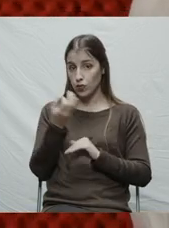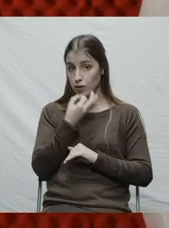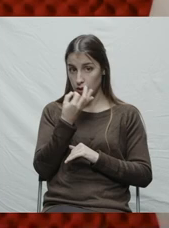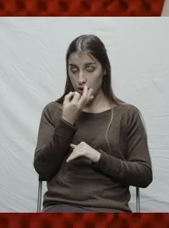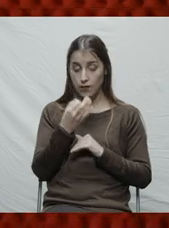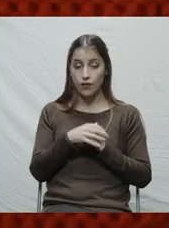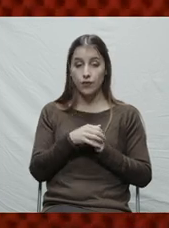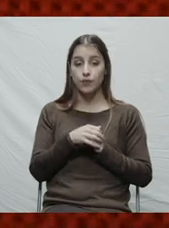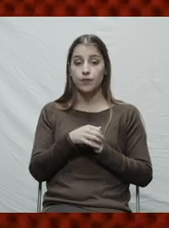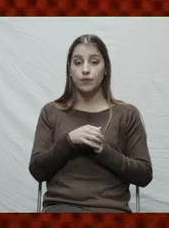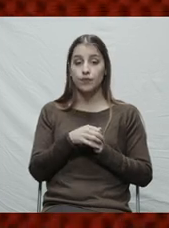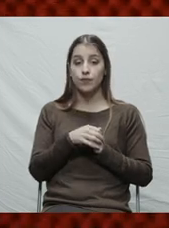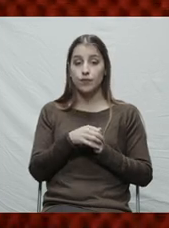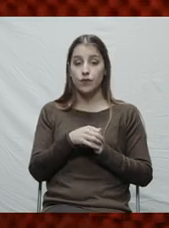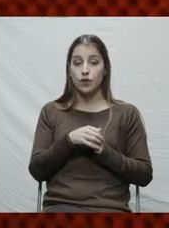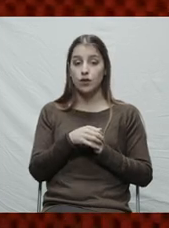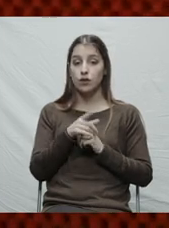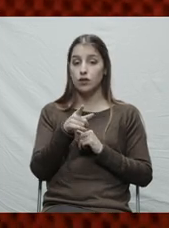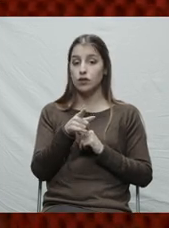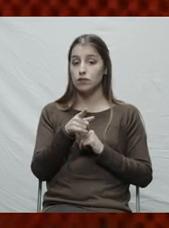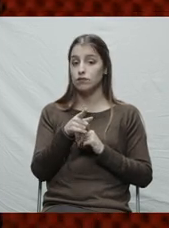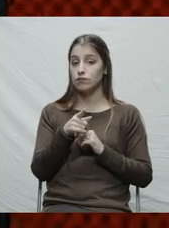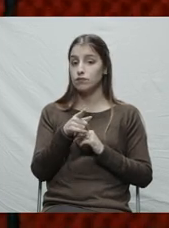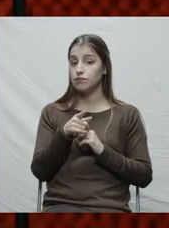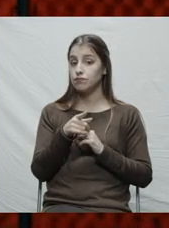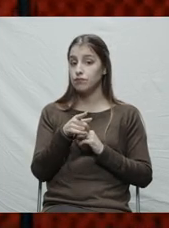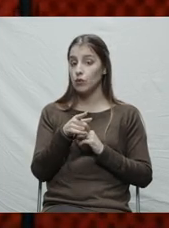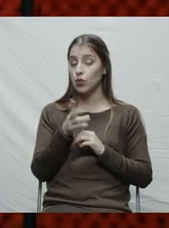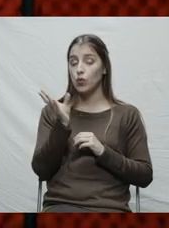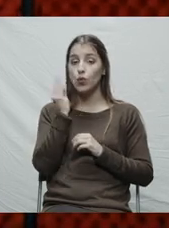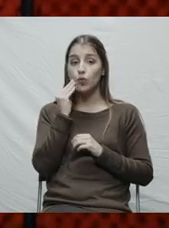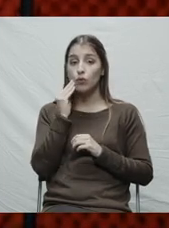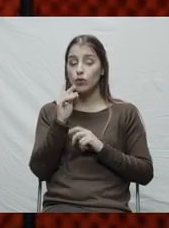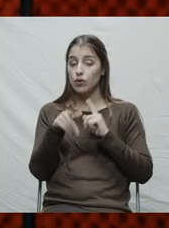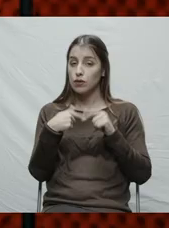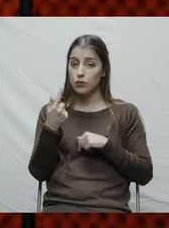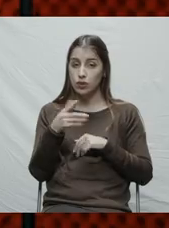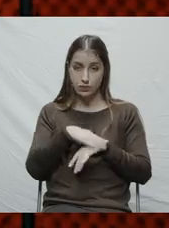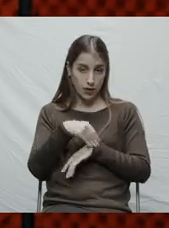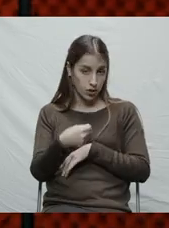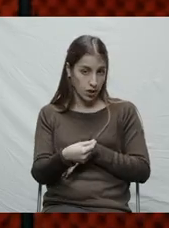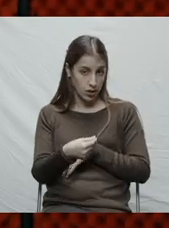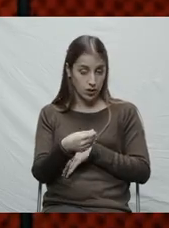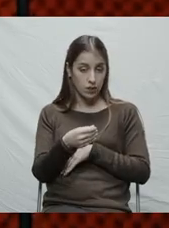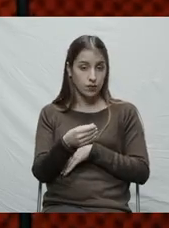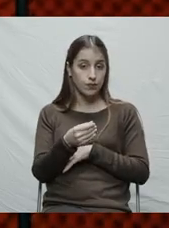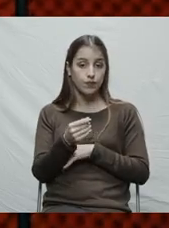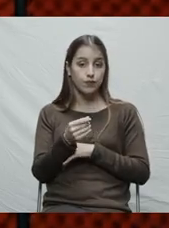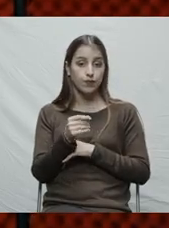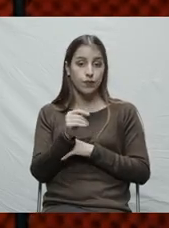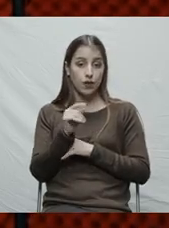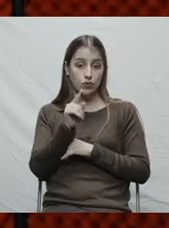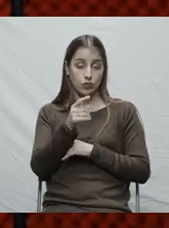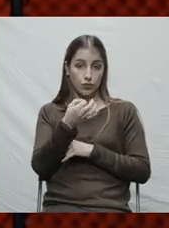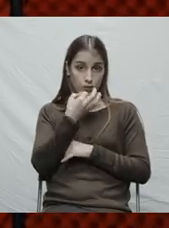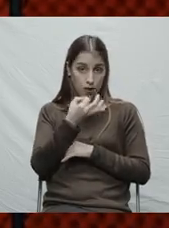primeiro encontro no Porto, de desejos, não é? Como é que depois surge mais tarde? Falavam que